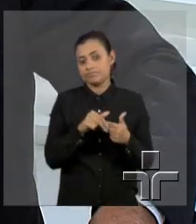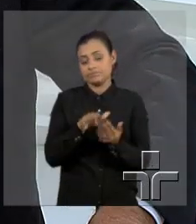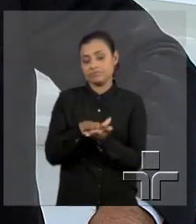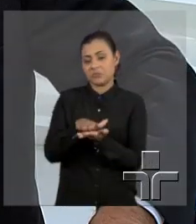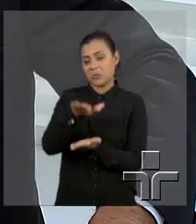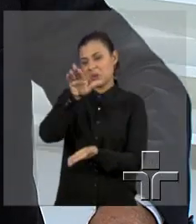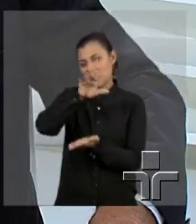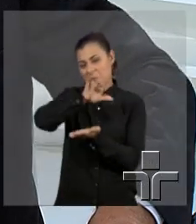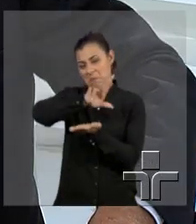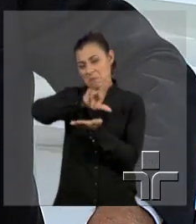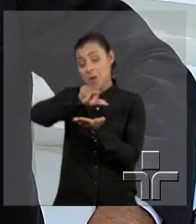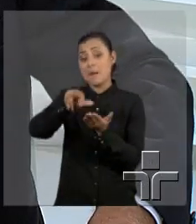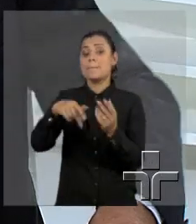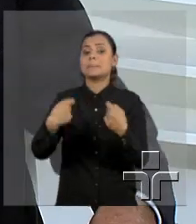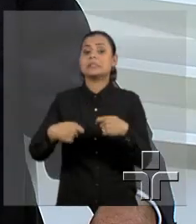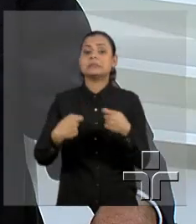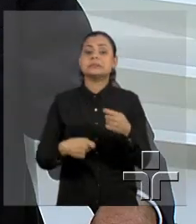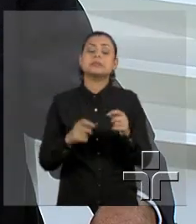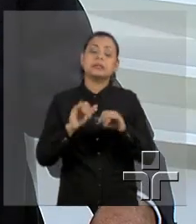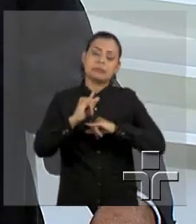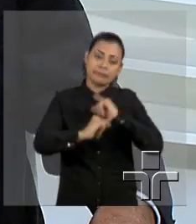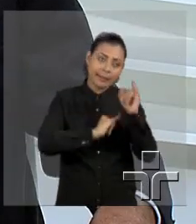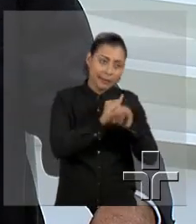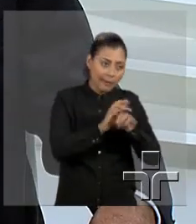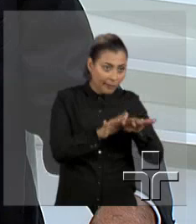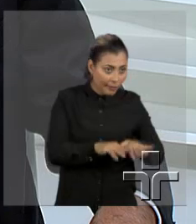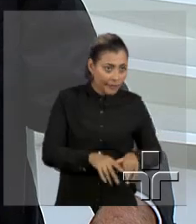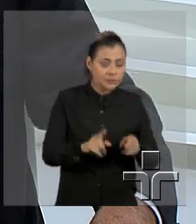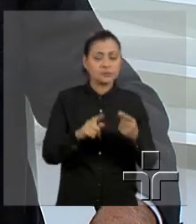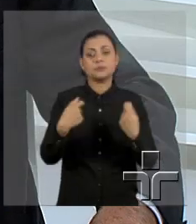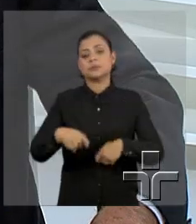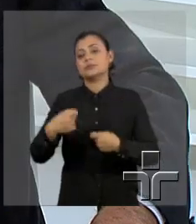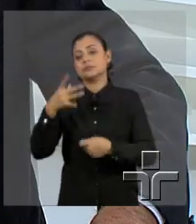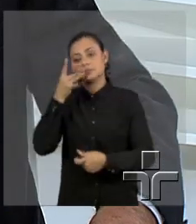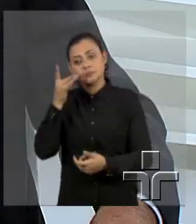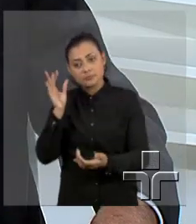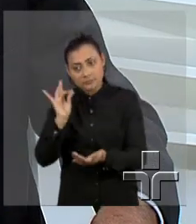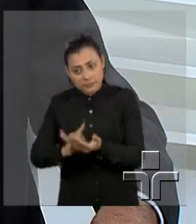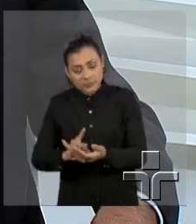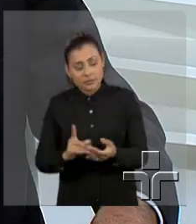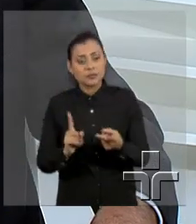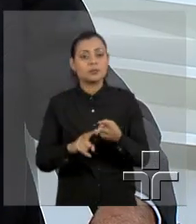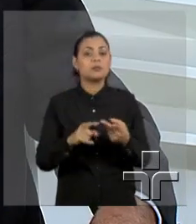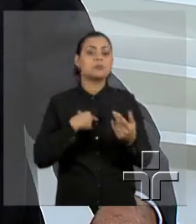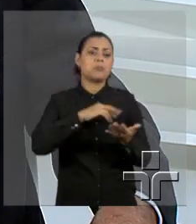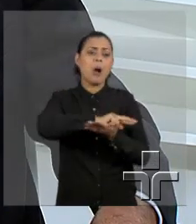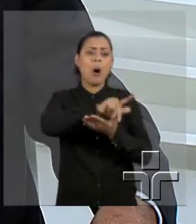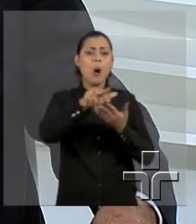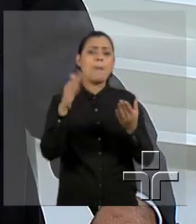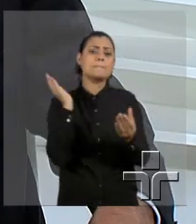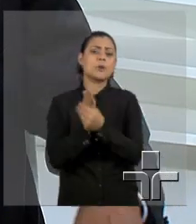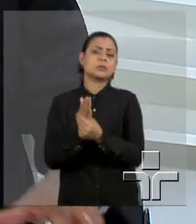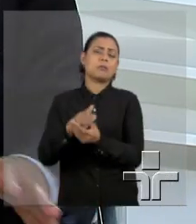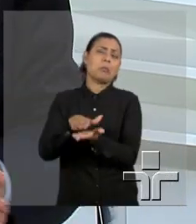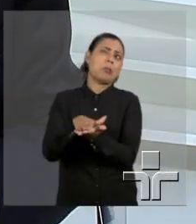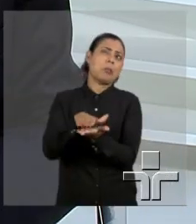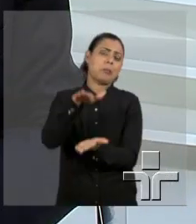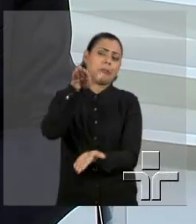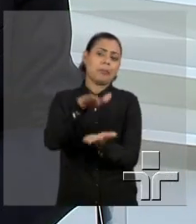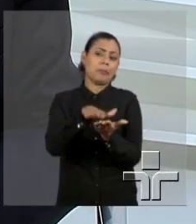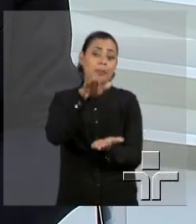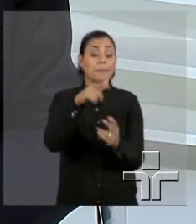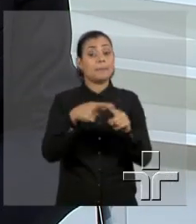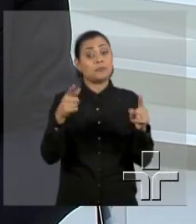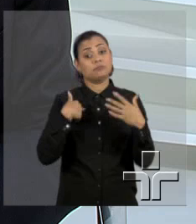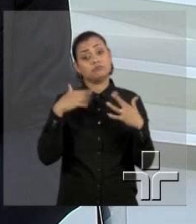em lista, teria que decidir virtualmente, teria que decidir monocraticamente um grande número de processos, mas eu espero que